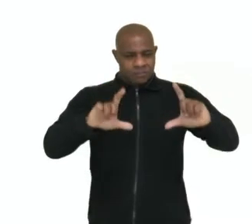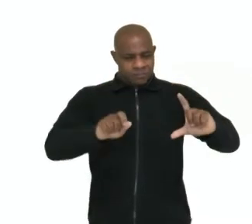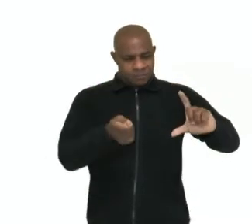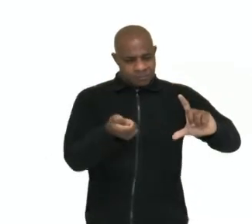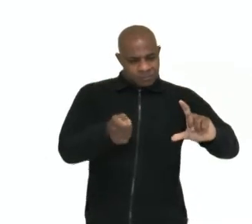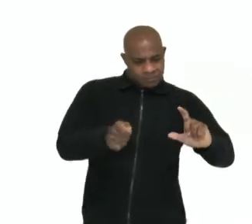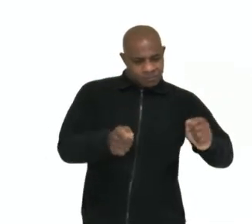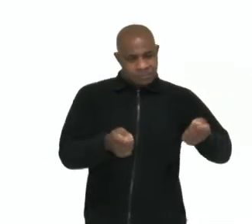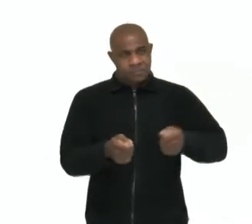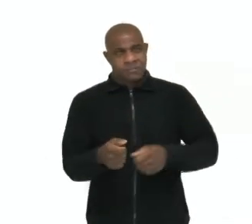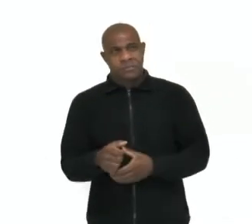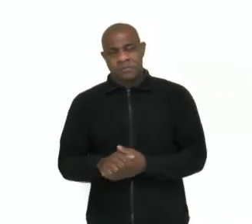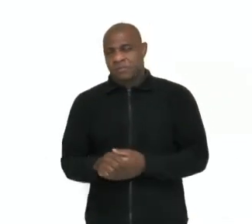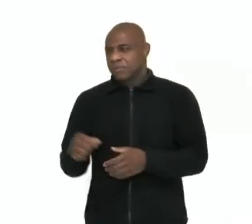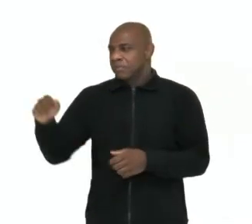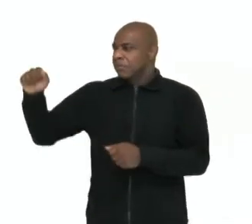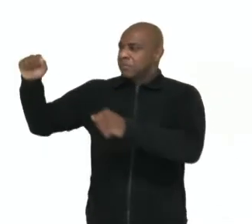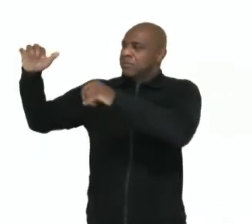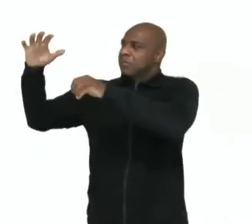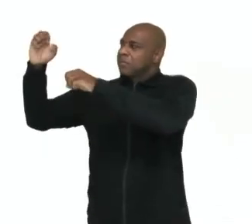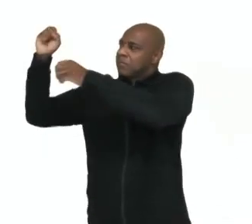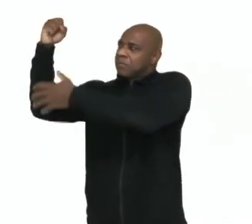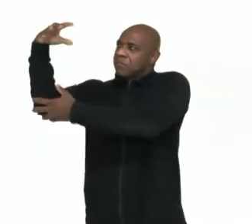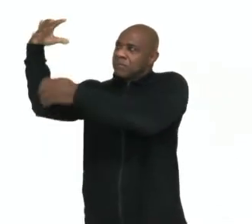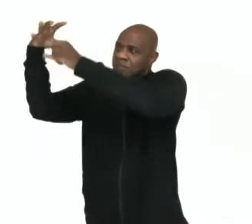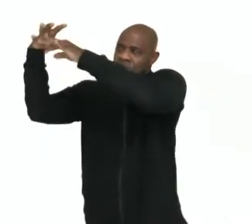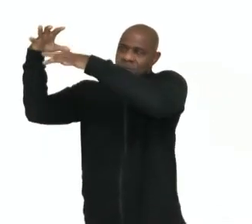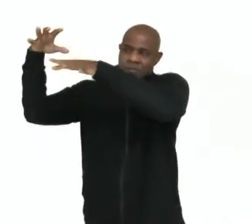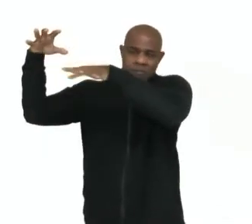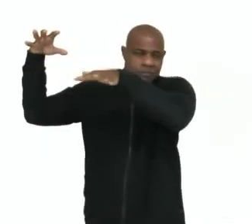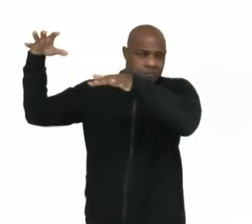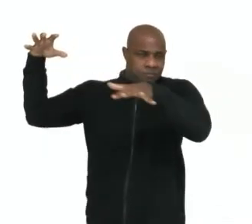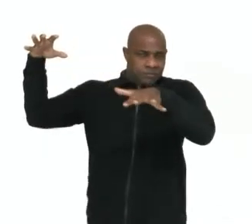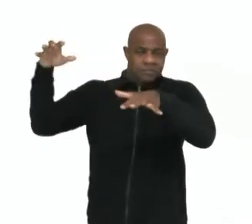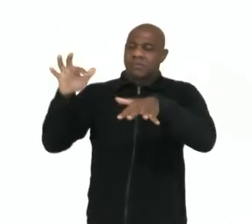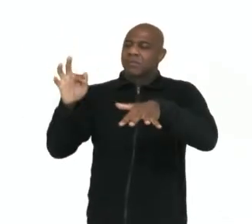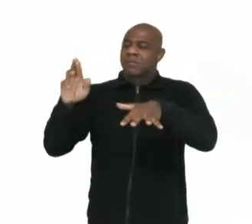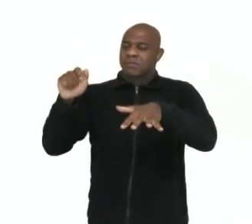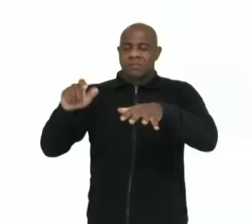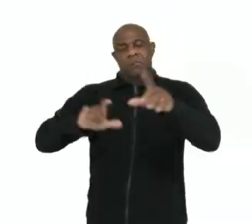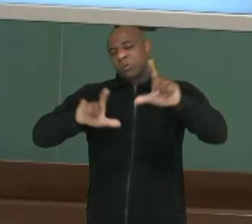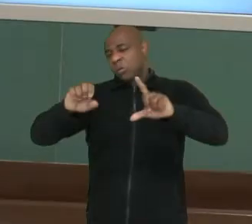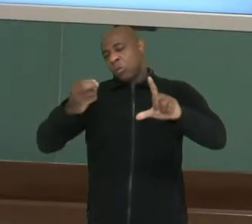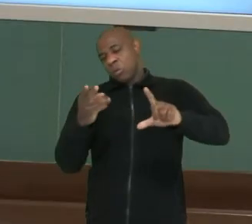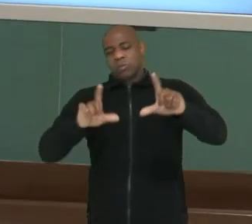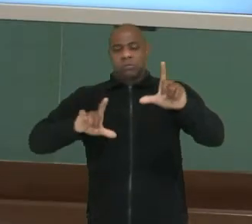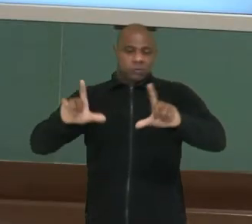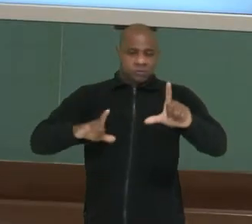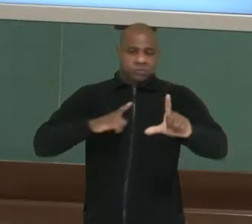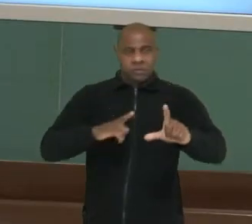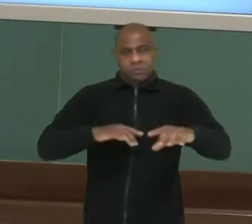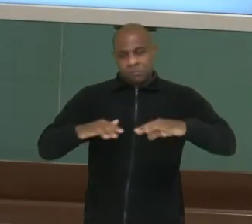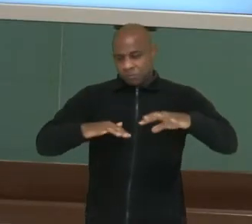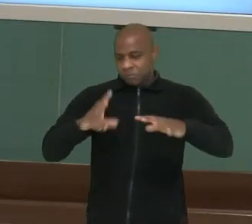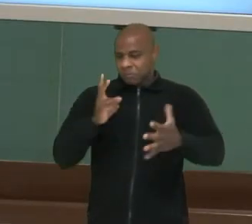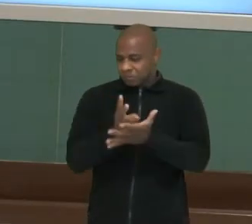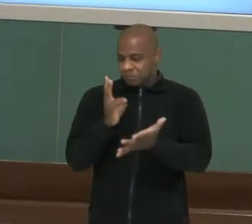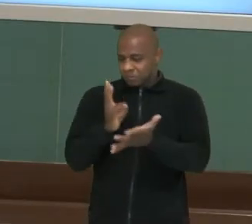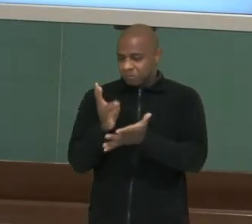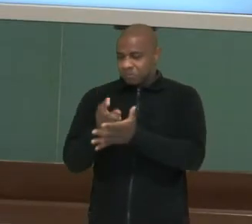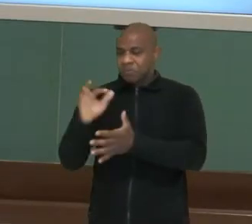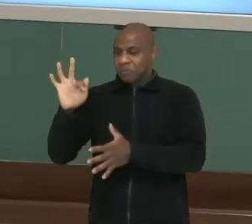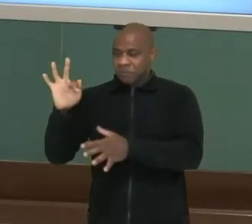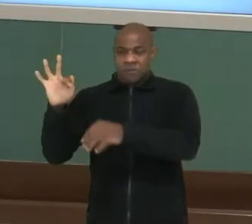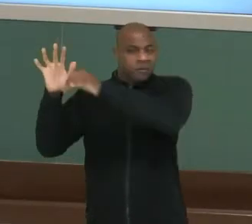a emissão ela ocorre em determinada frequência, o rádio ou a TV ela está vibrando na mesma frequência.